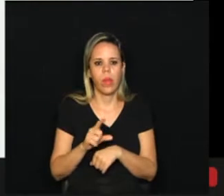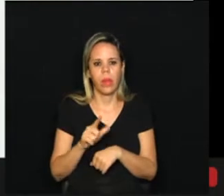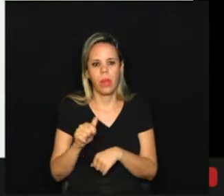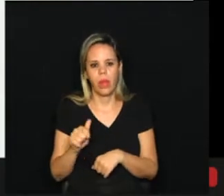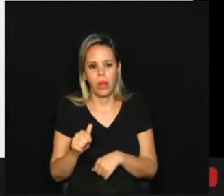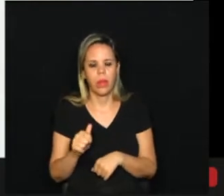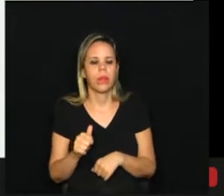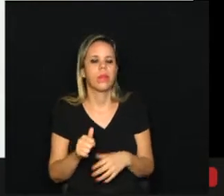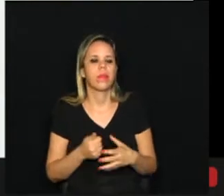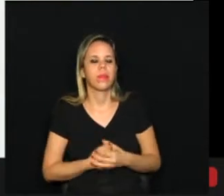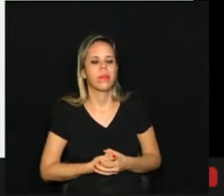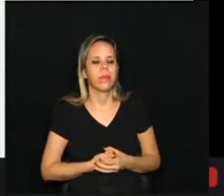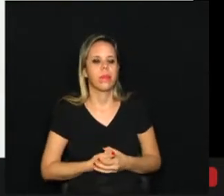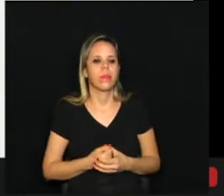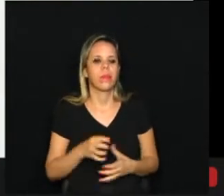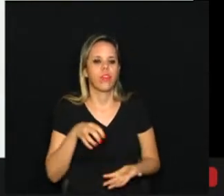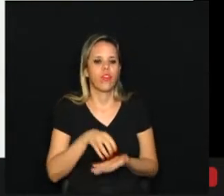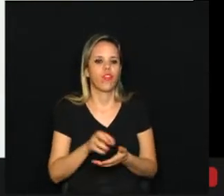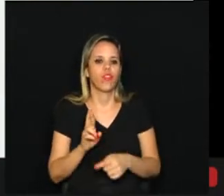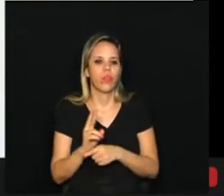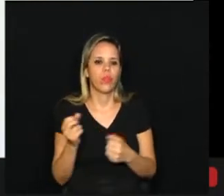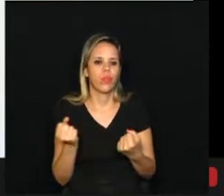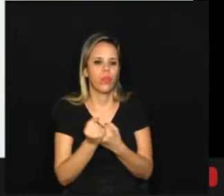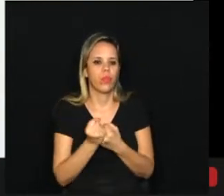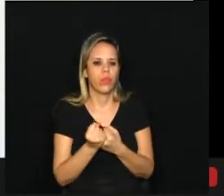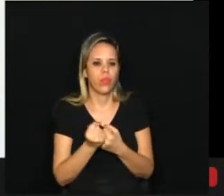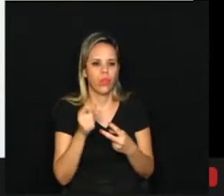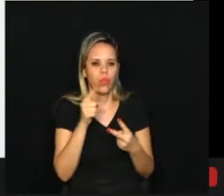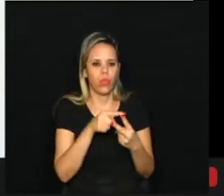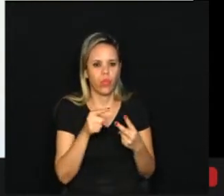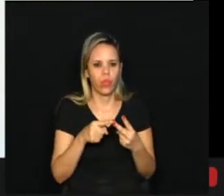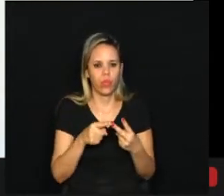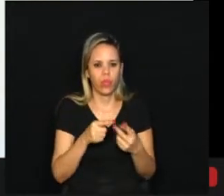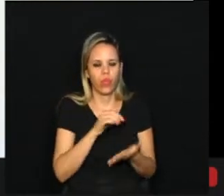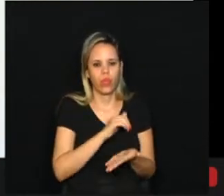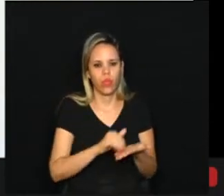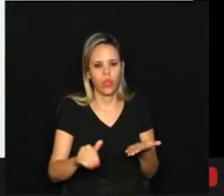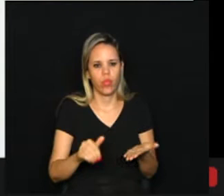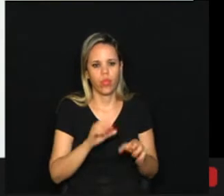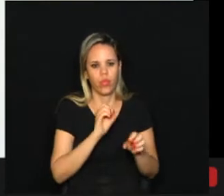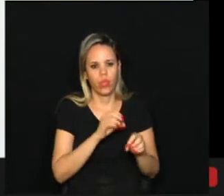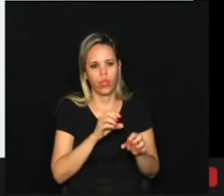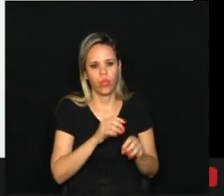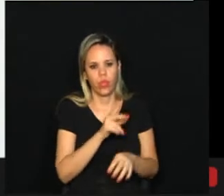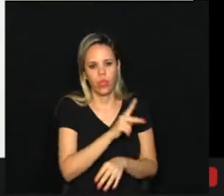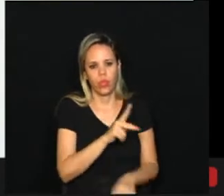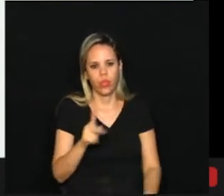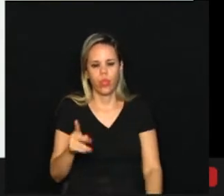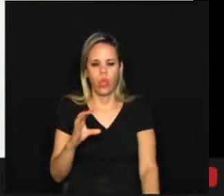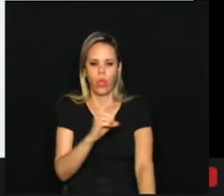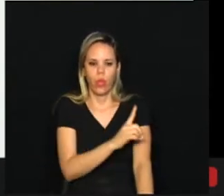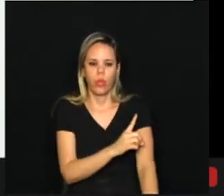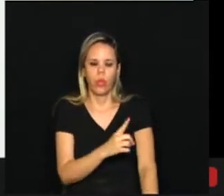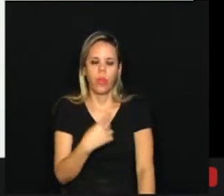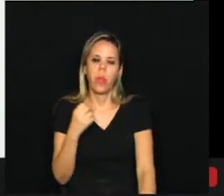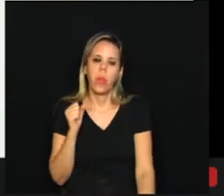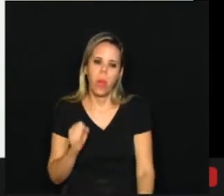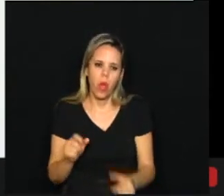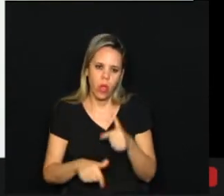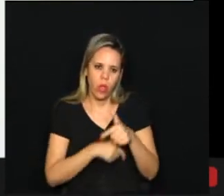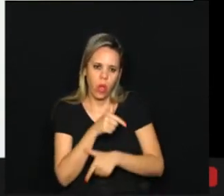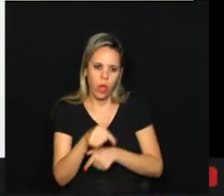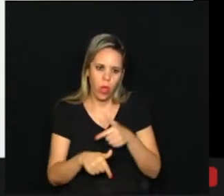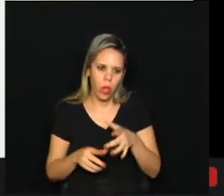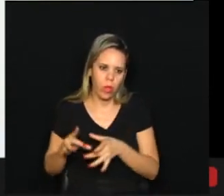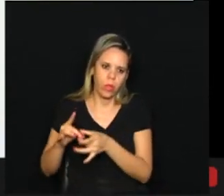Referência, mas com o apoio das duas diretorias de ensino, os professores, coordenadores, para que a gente possa fazer um